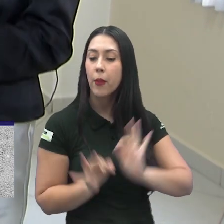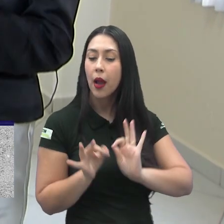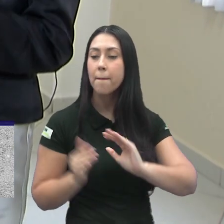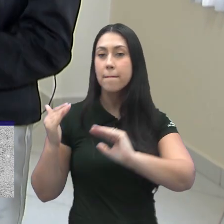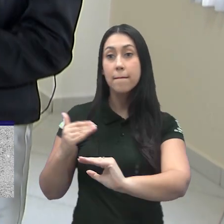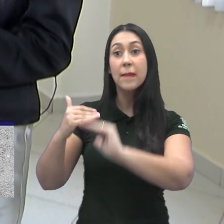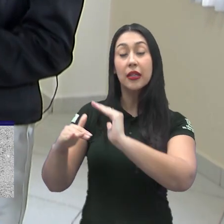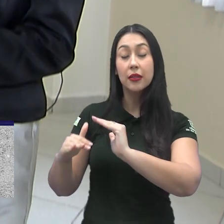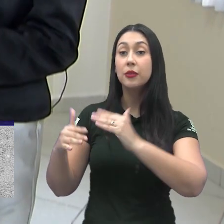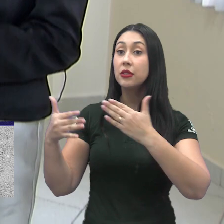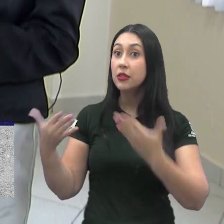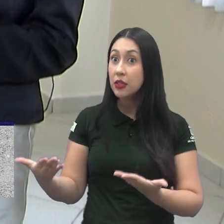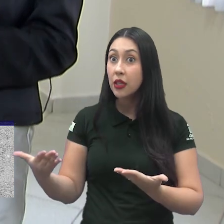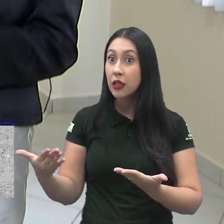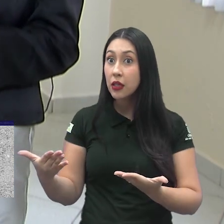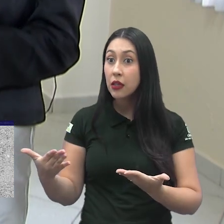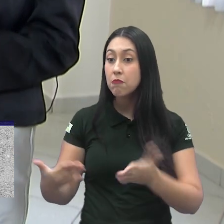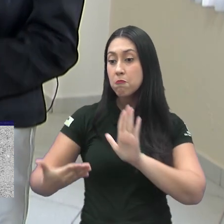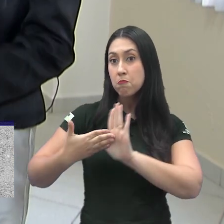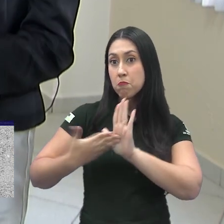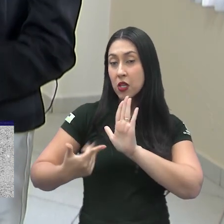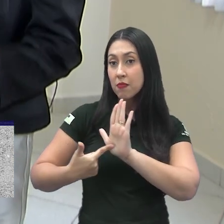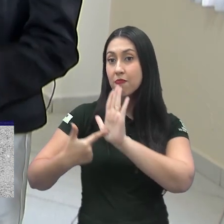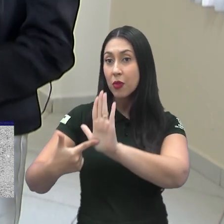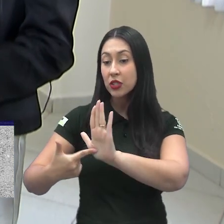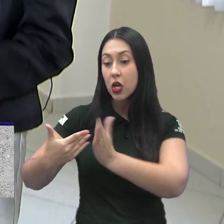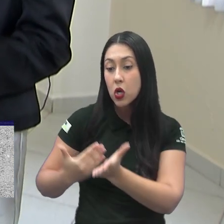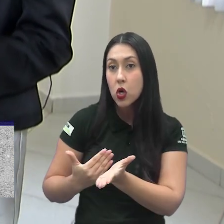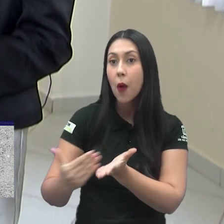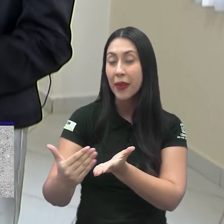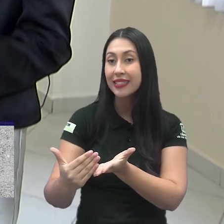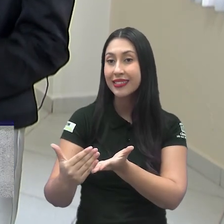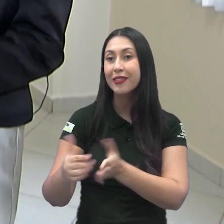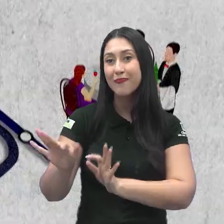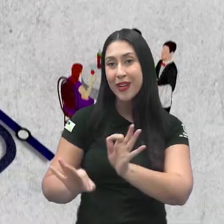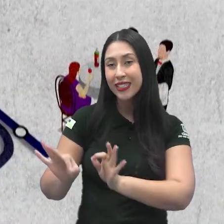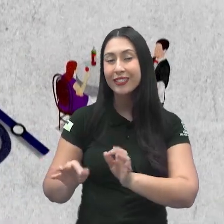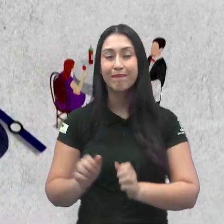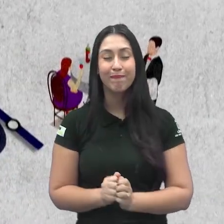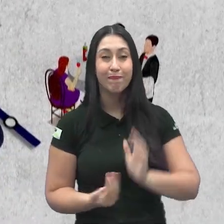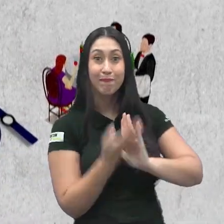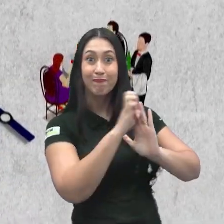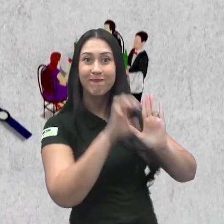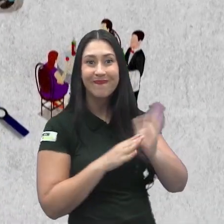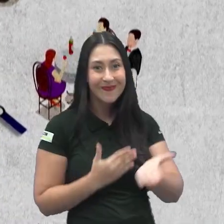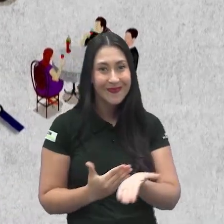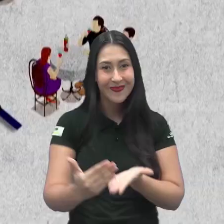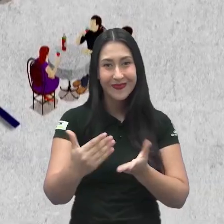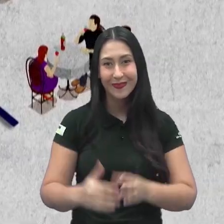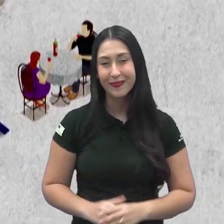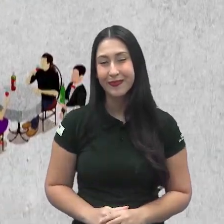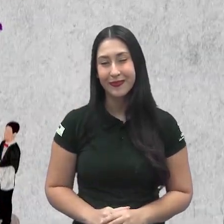quando ele aceita a nossa proposta, começa o processo de importação. O Estação Mercado está no